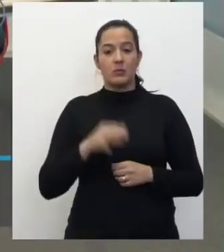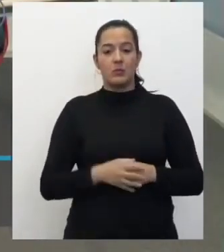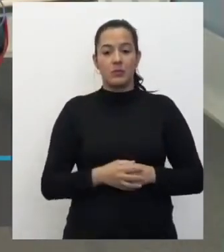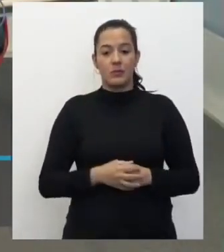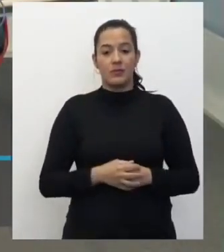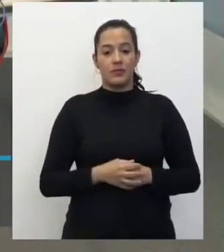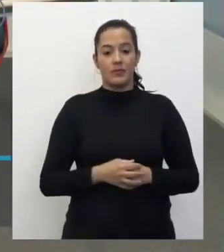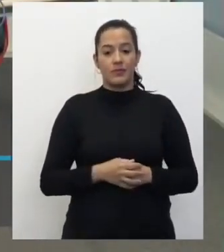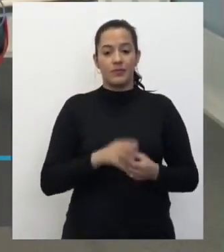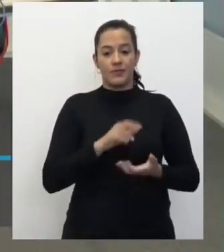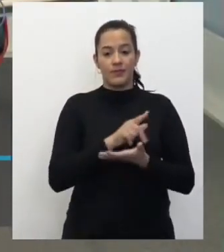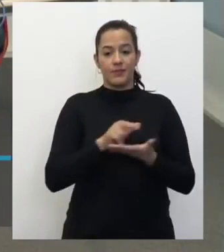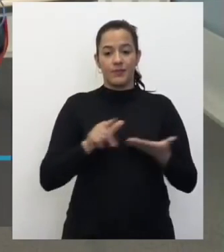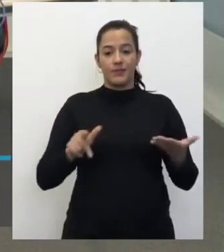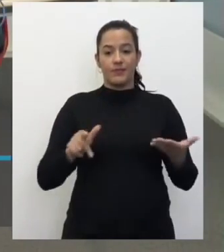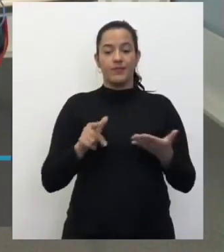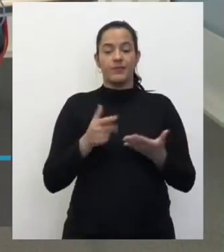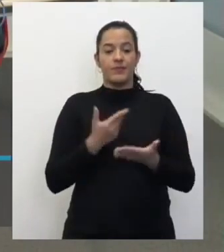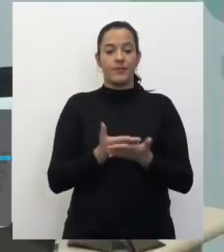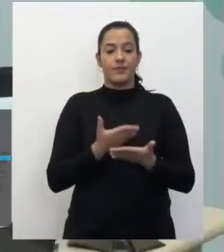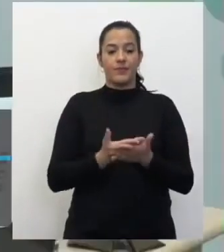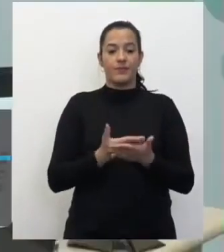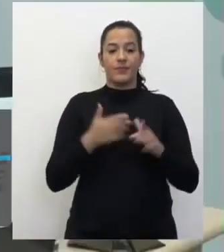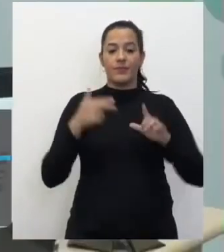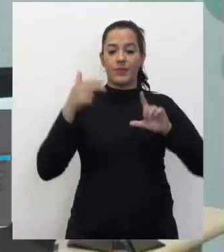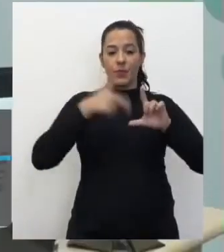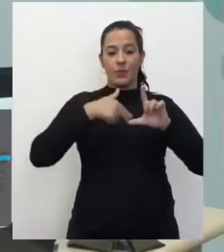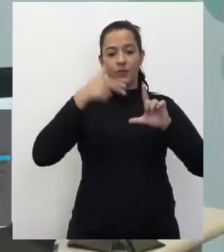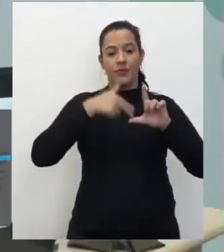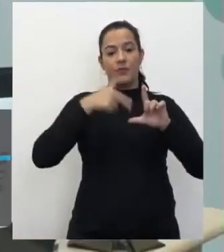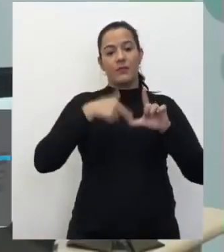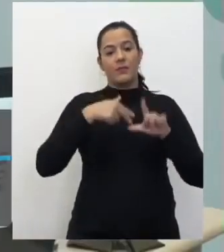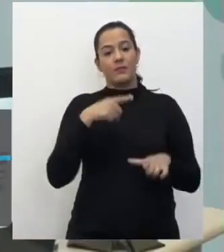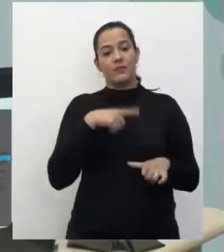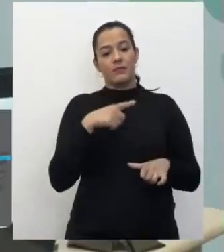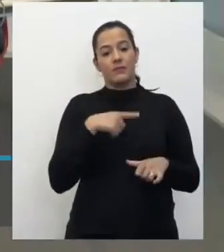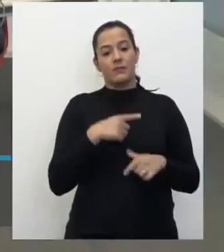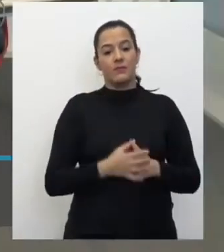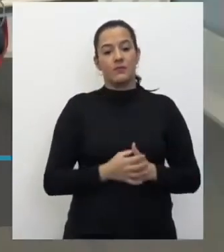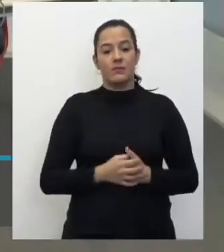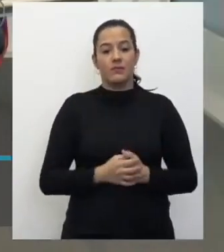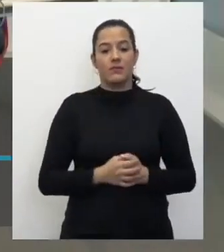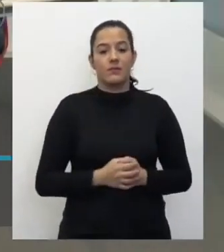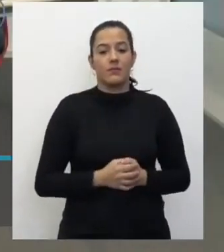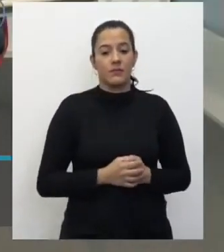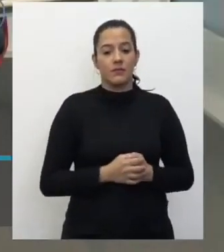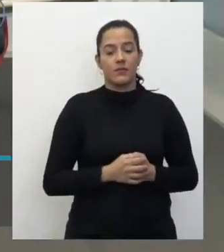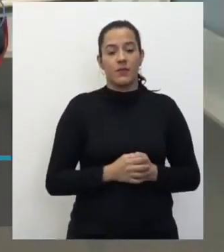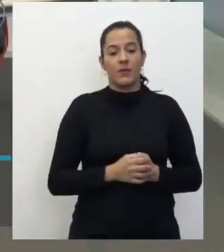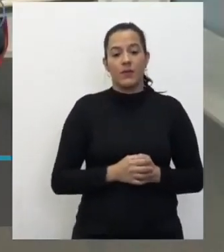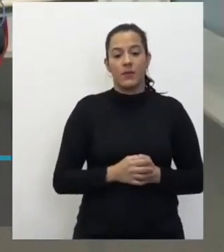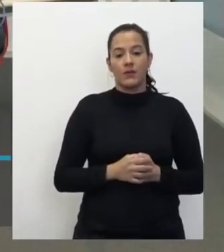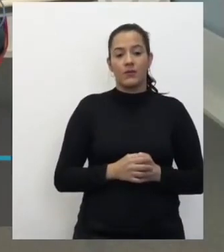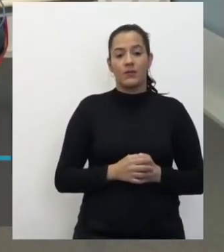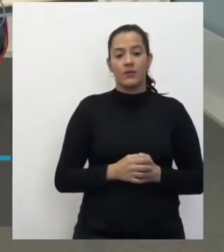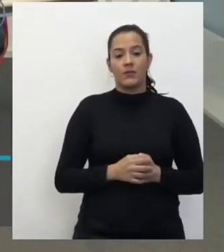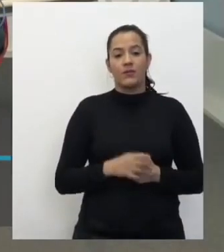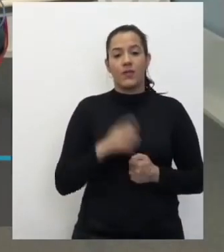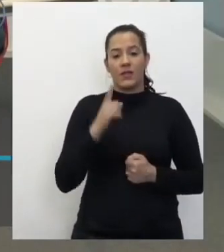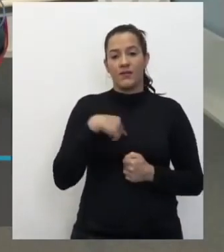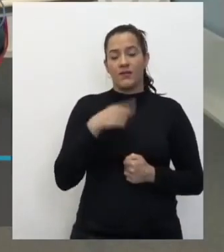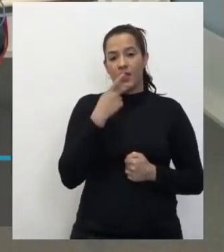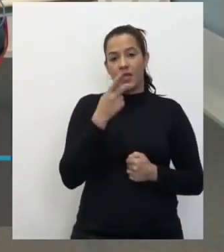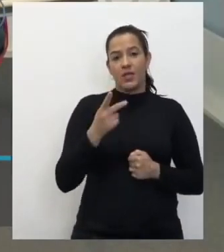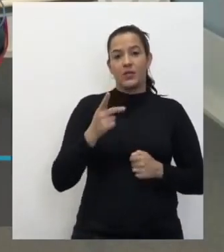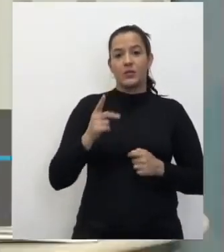aulas nossas aqui sendo pinceladas. E novela, então, amor. Ó, eles estão falando aqui, sabe um que eu lembro bastante? Torre de Babel, eles falaram